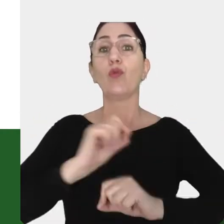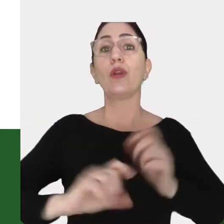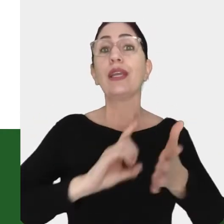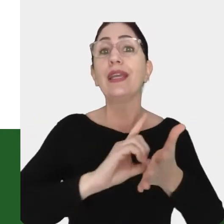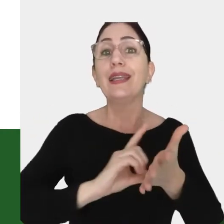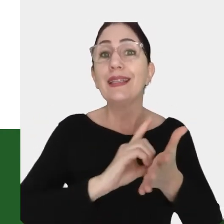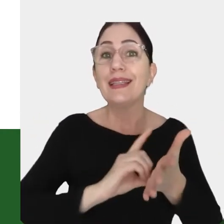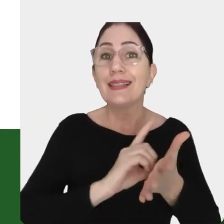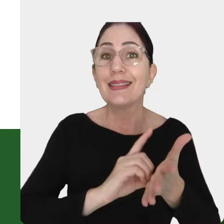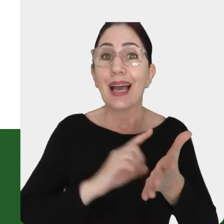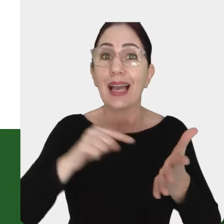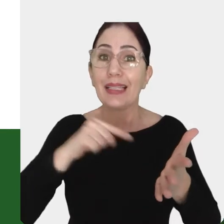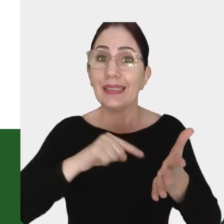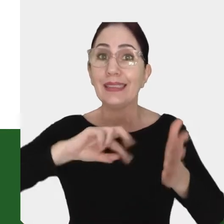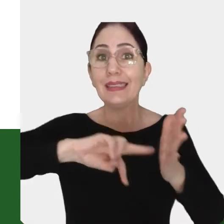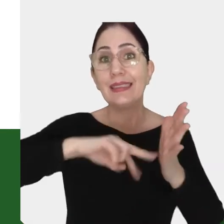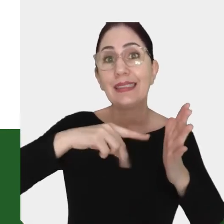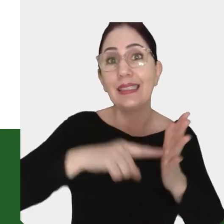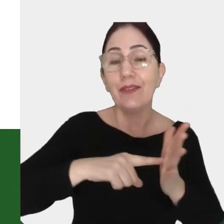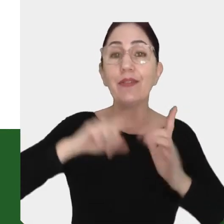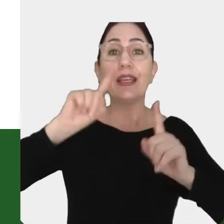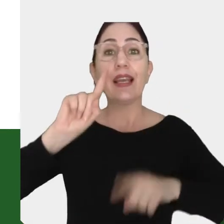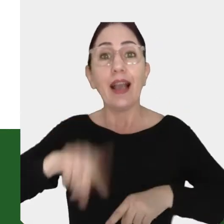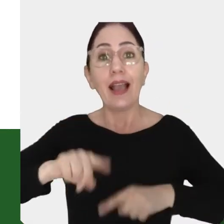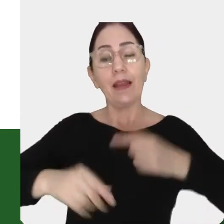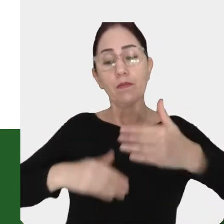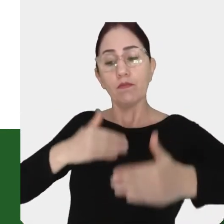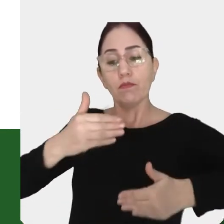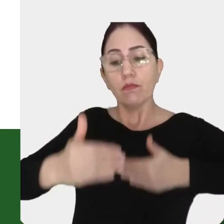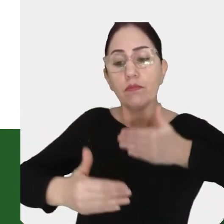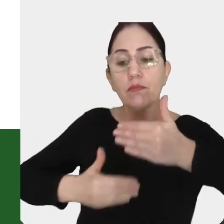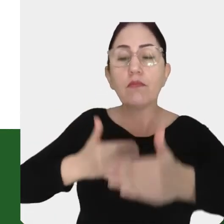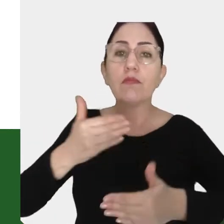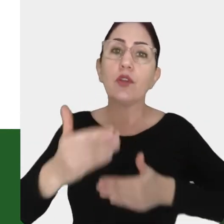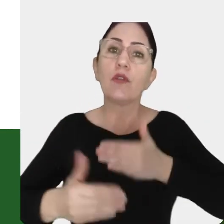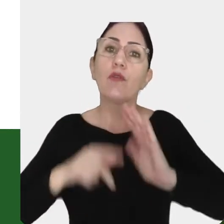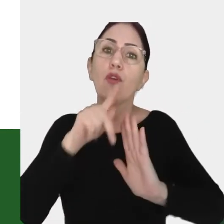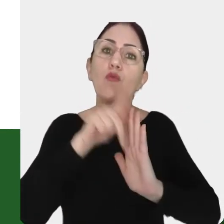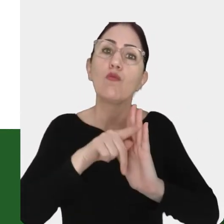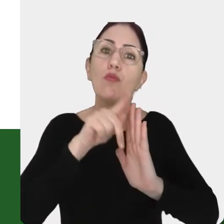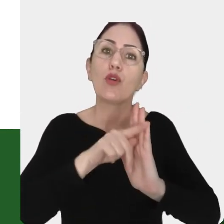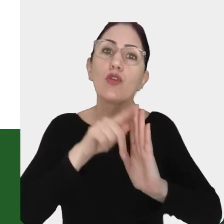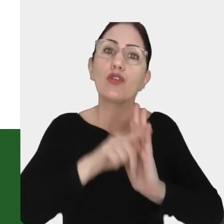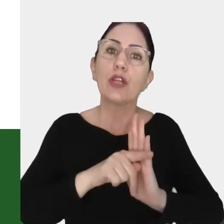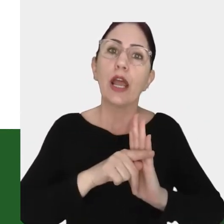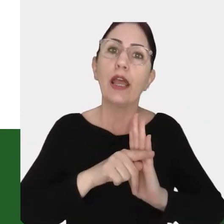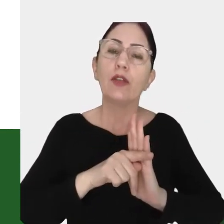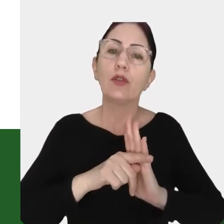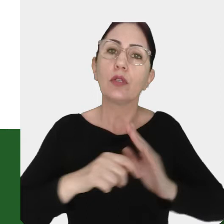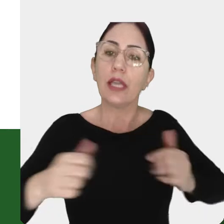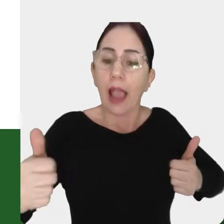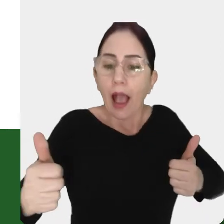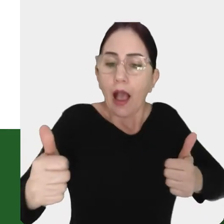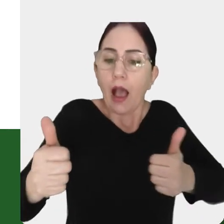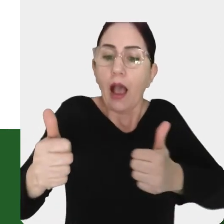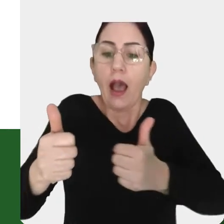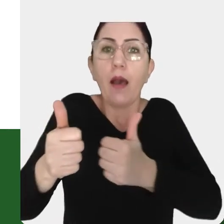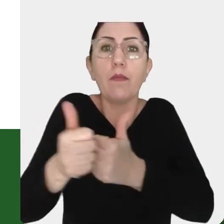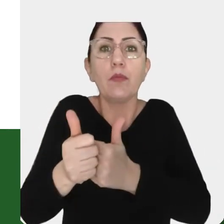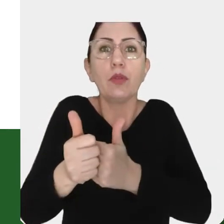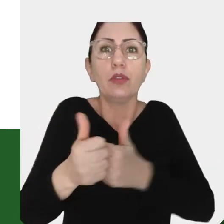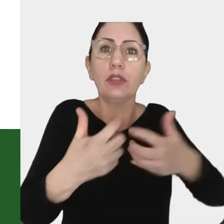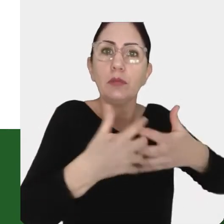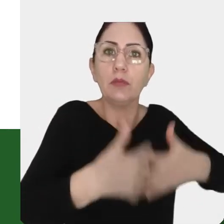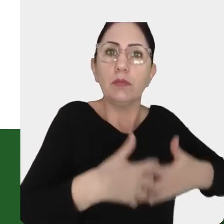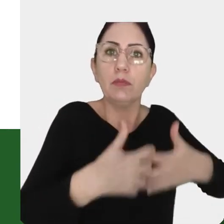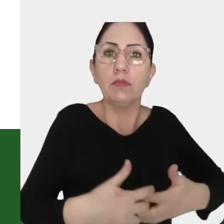é o oposto disso. Ele aproxima o desenvolvimento desses projetos das pessoas. Então, ele procura